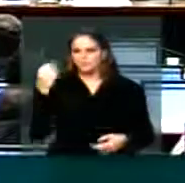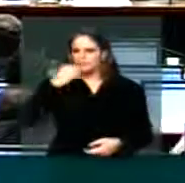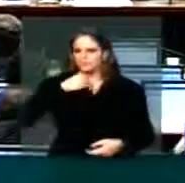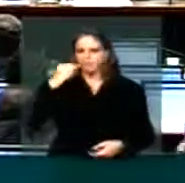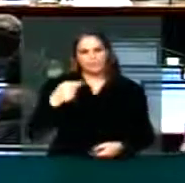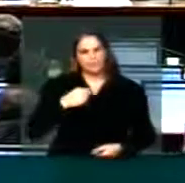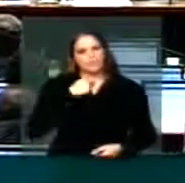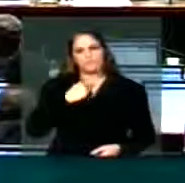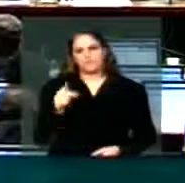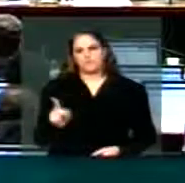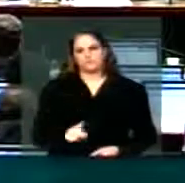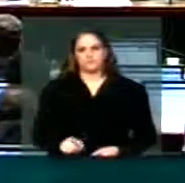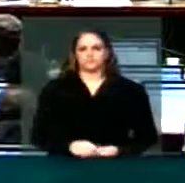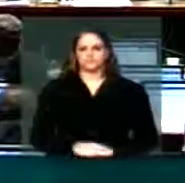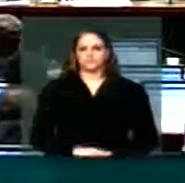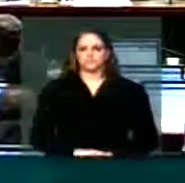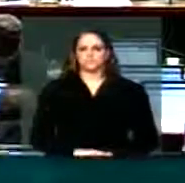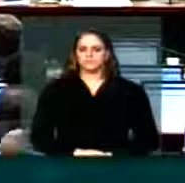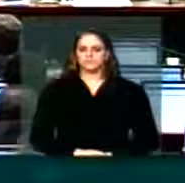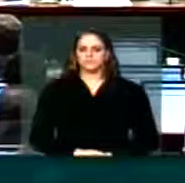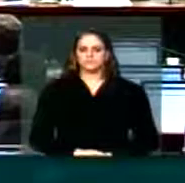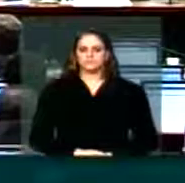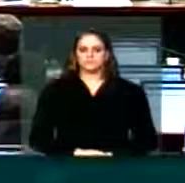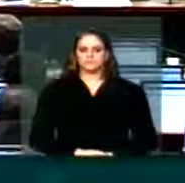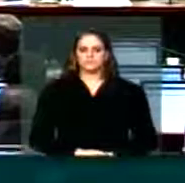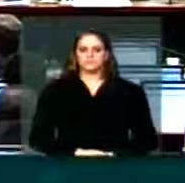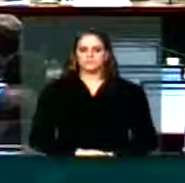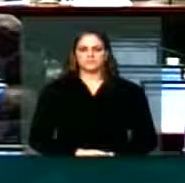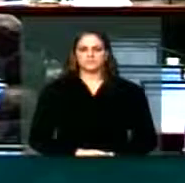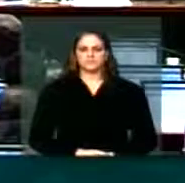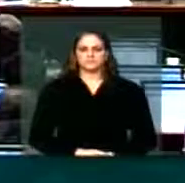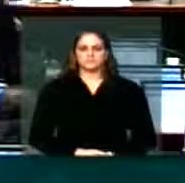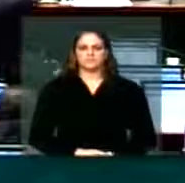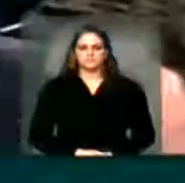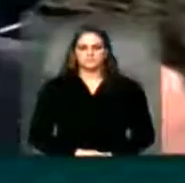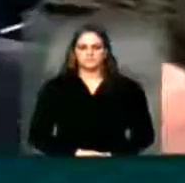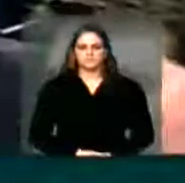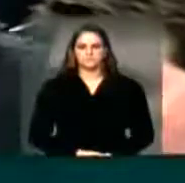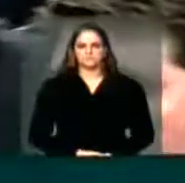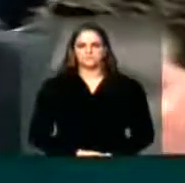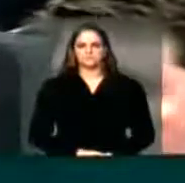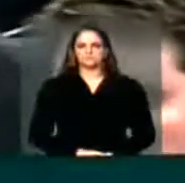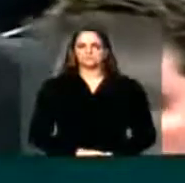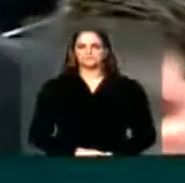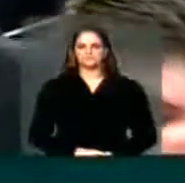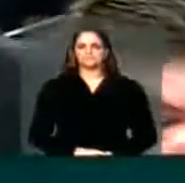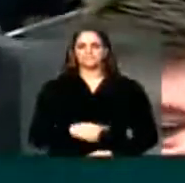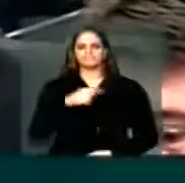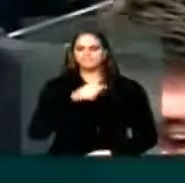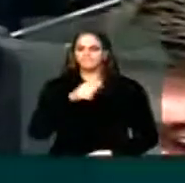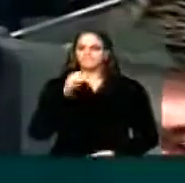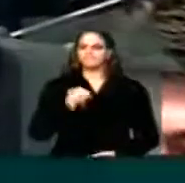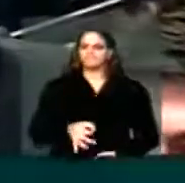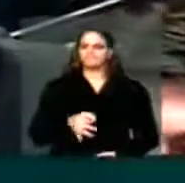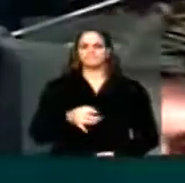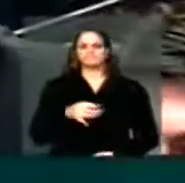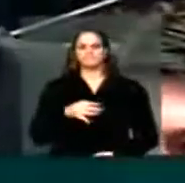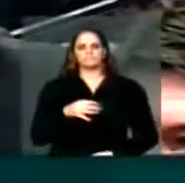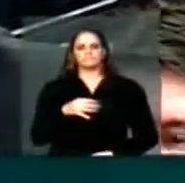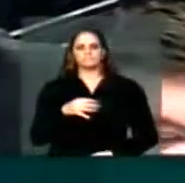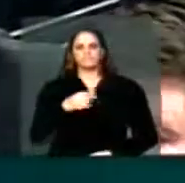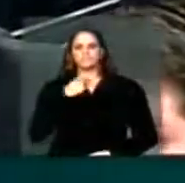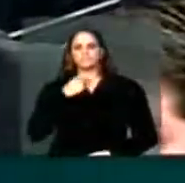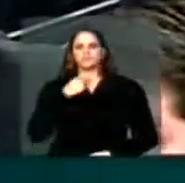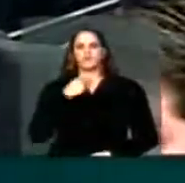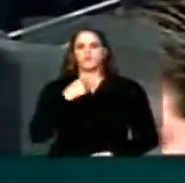podem e você vai ser demonstrado aqui claramente a sua posição a versão a versão Total a dúvida EA incerteza